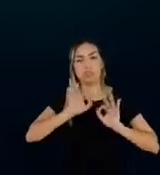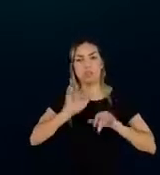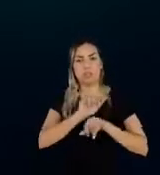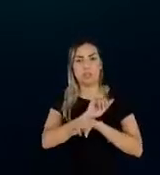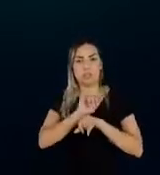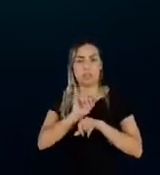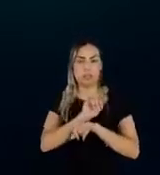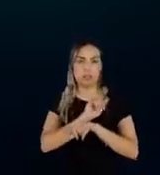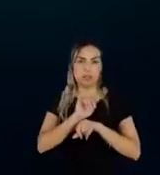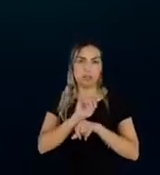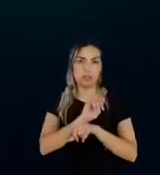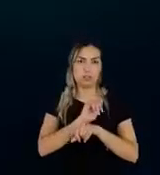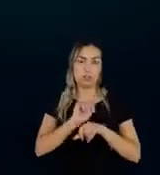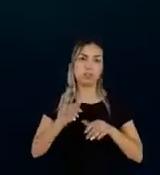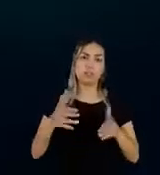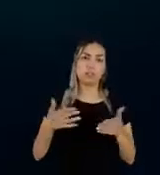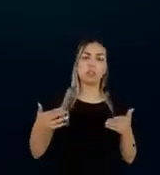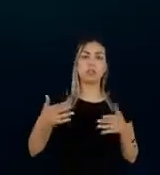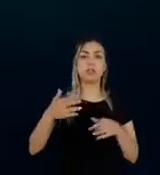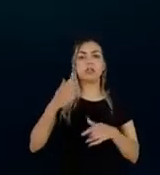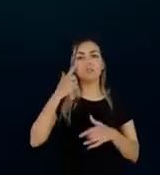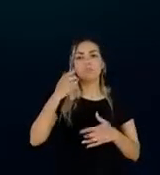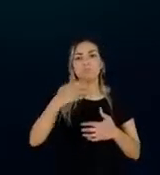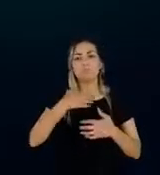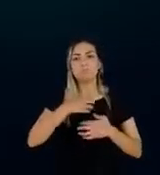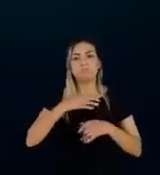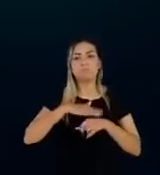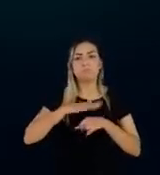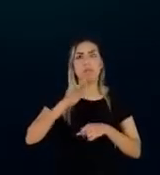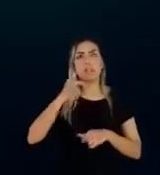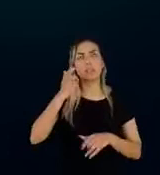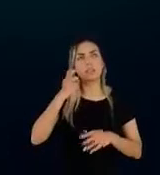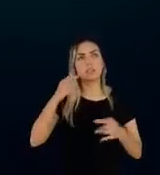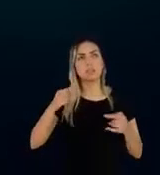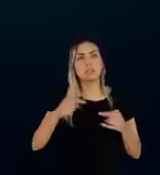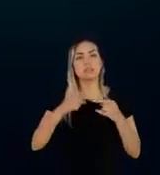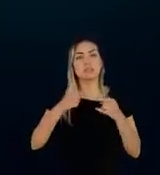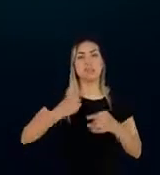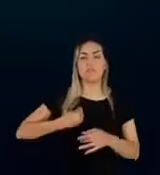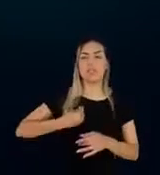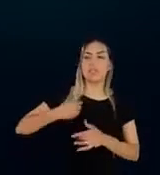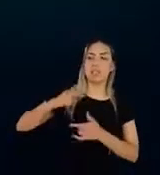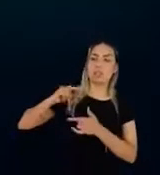até muito mais próximo com a vida tradicional, né,